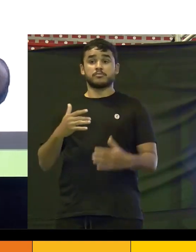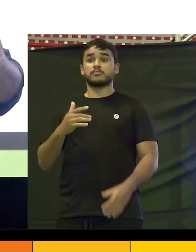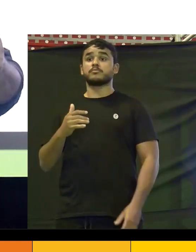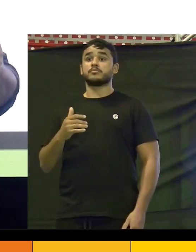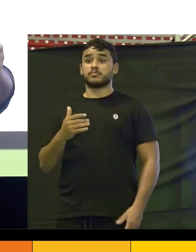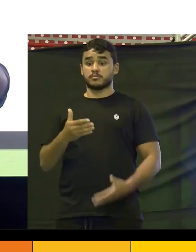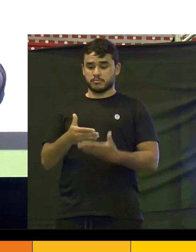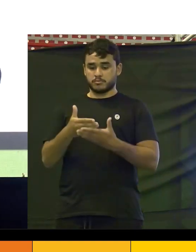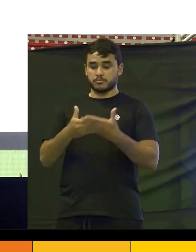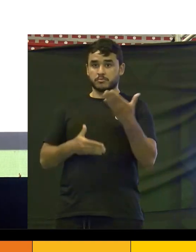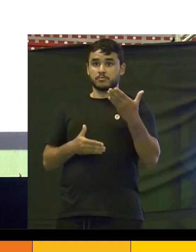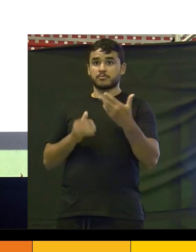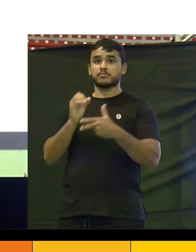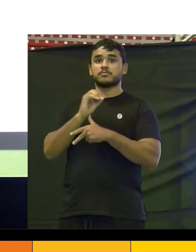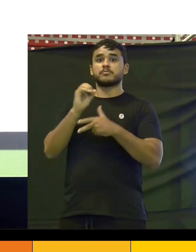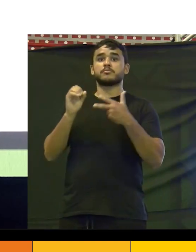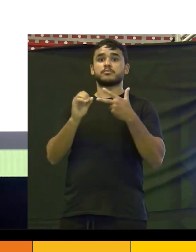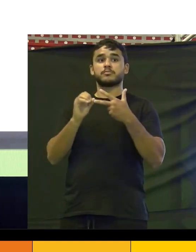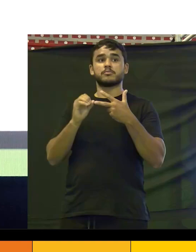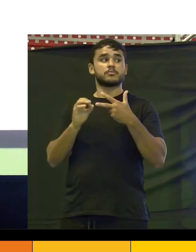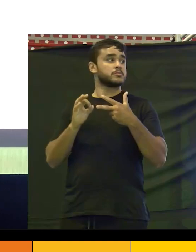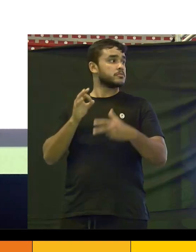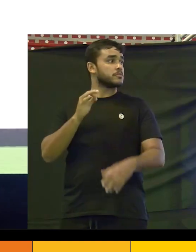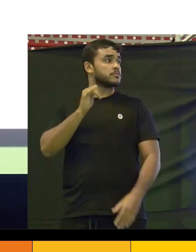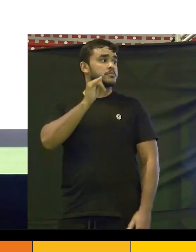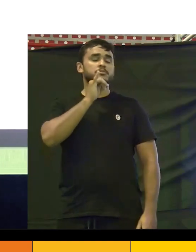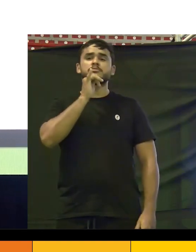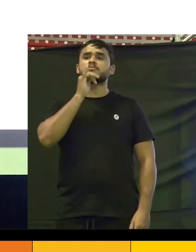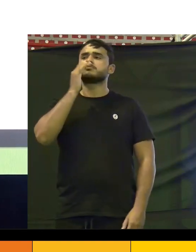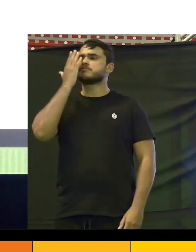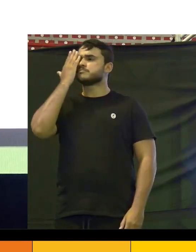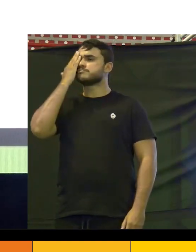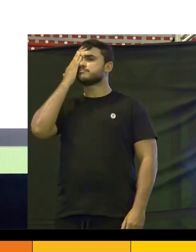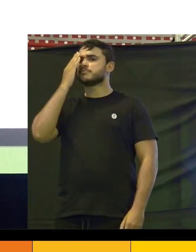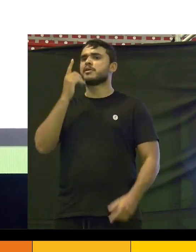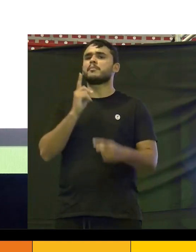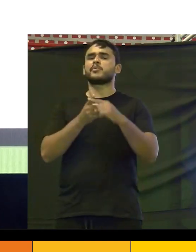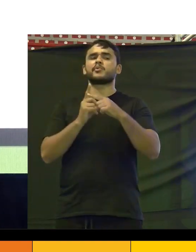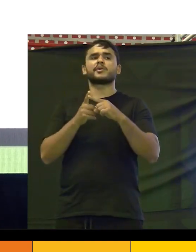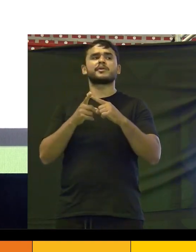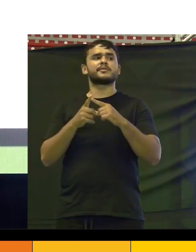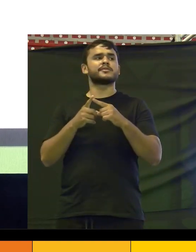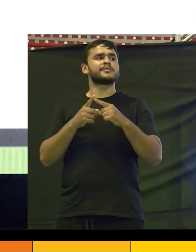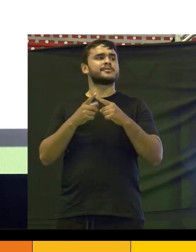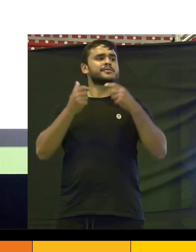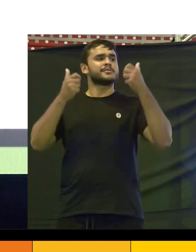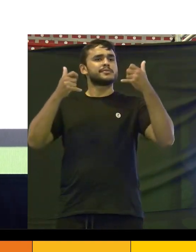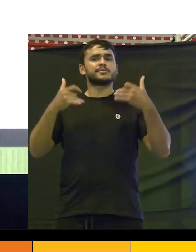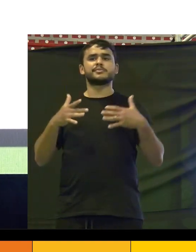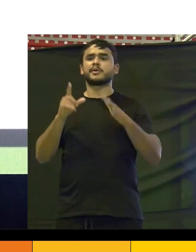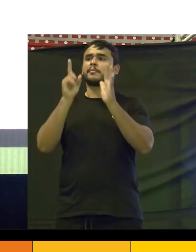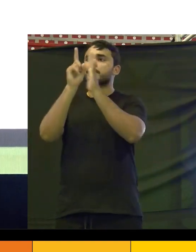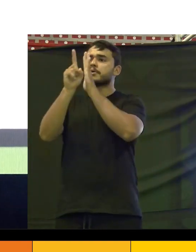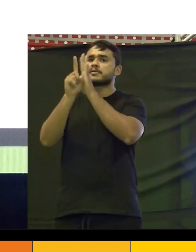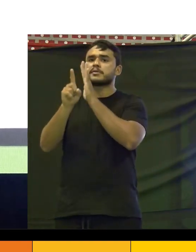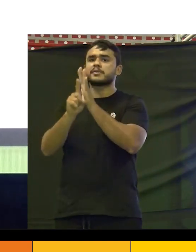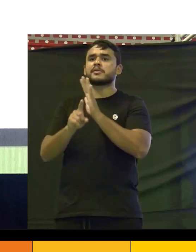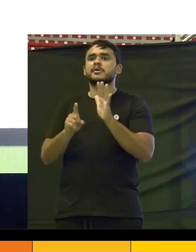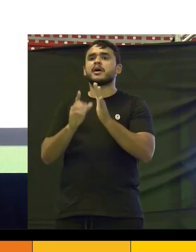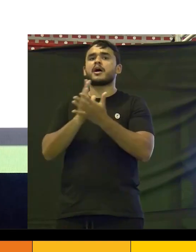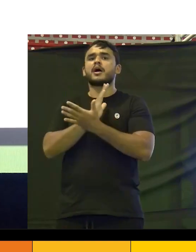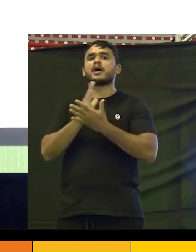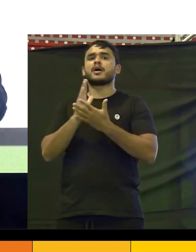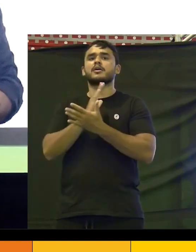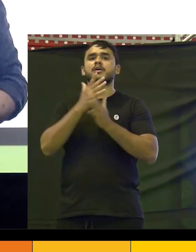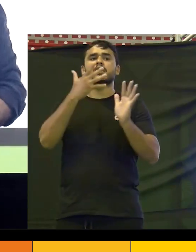do Enem, a gente tinha até uma certa dificuldade, vários professores tinham dificuldades para preparar questões, e às vezes só por